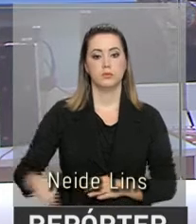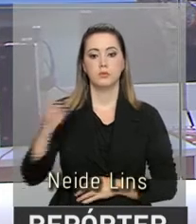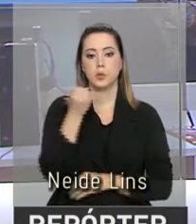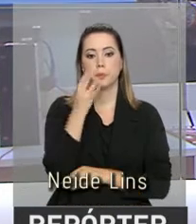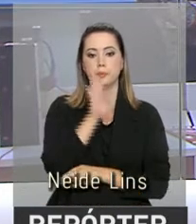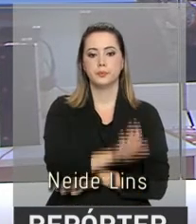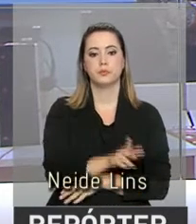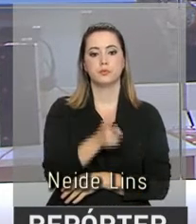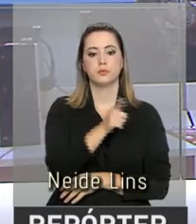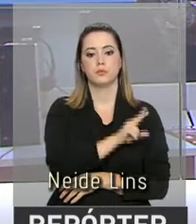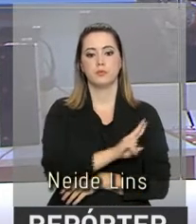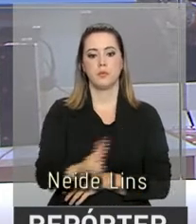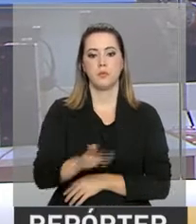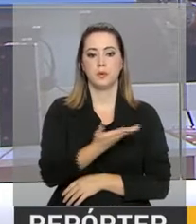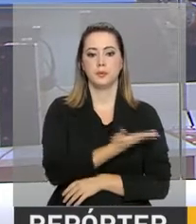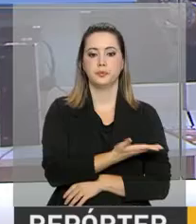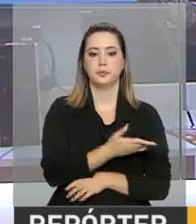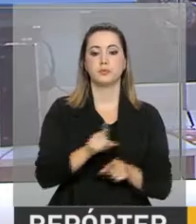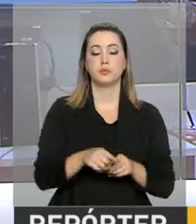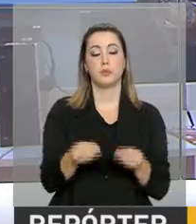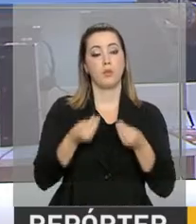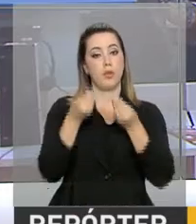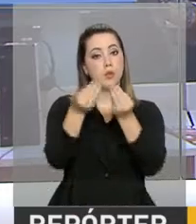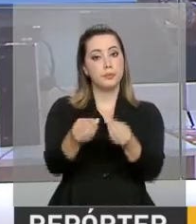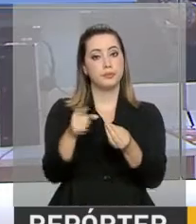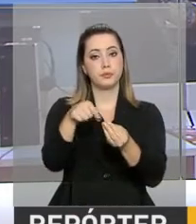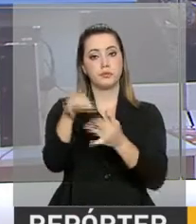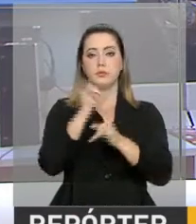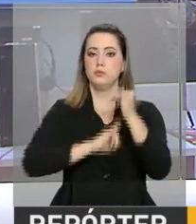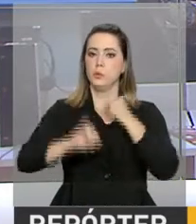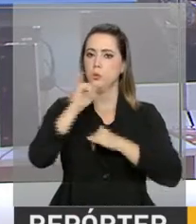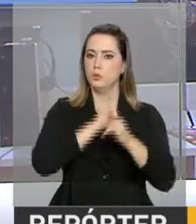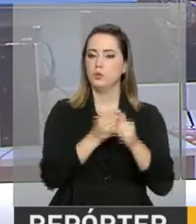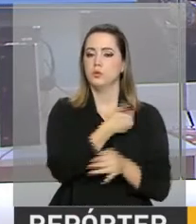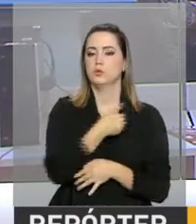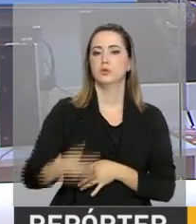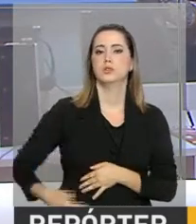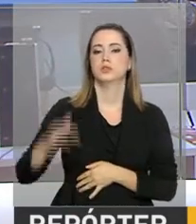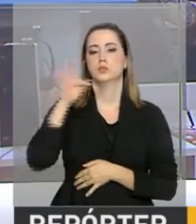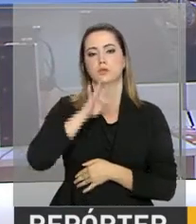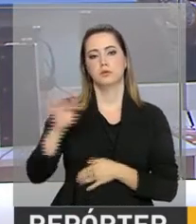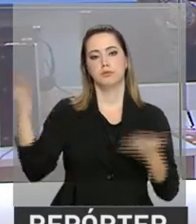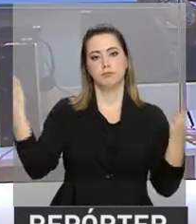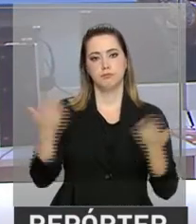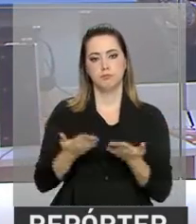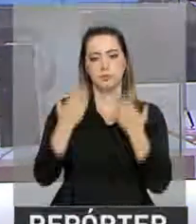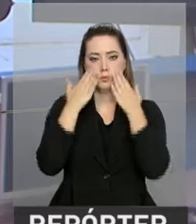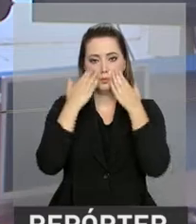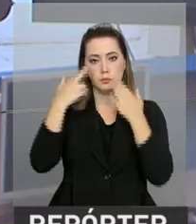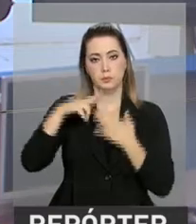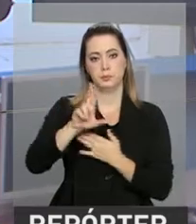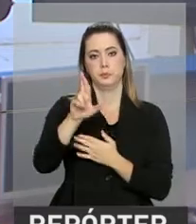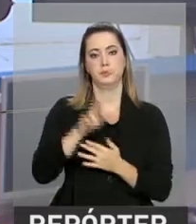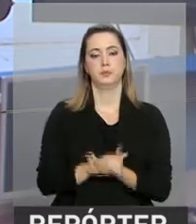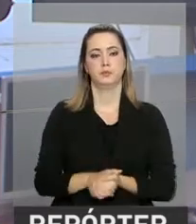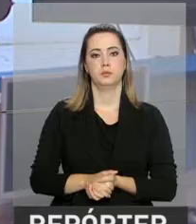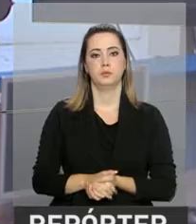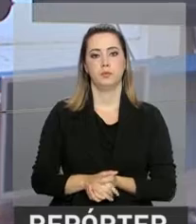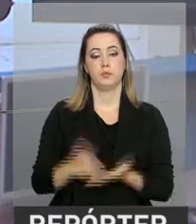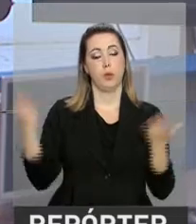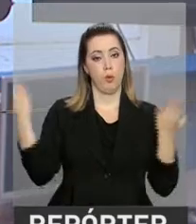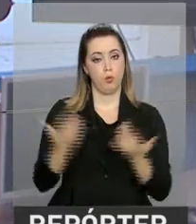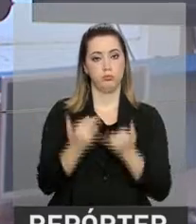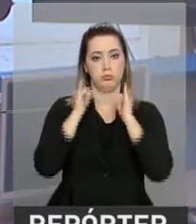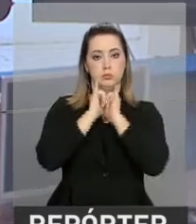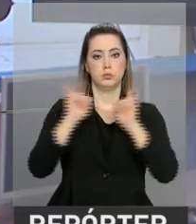Olá, boa tarde. Eu sou José Luiz Filho e trago a partir de agora as notícias do governo federal aqui no Repórter NBR. Foi divulgado